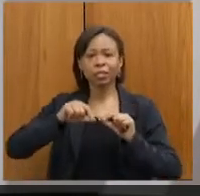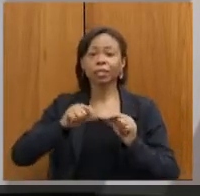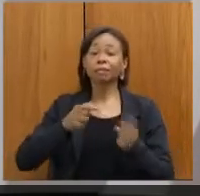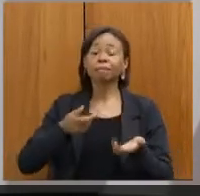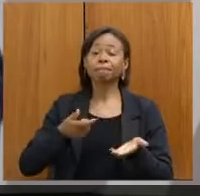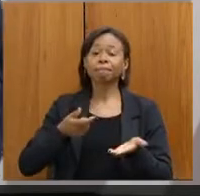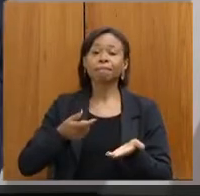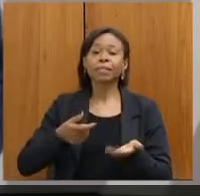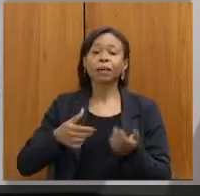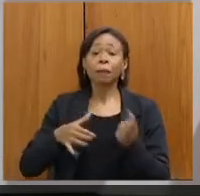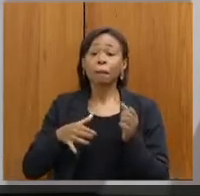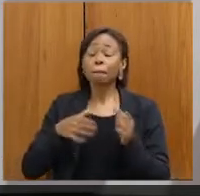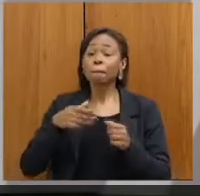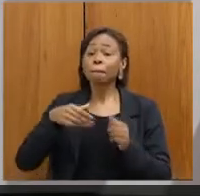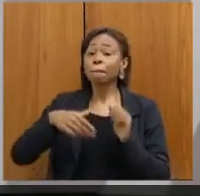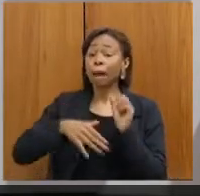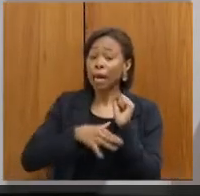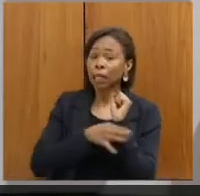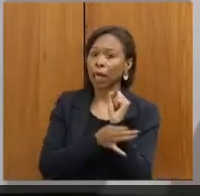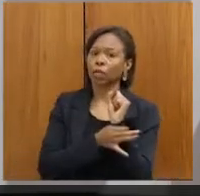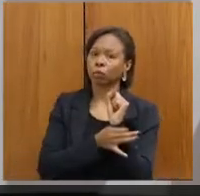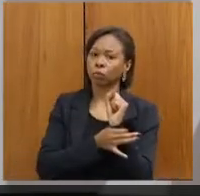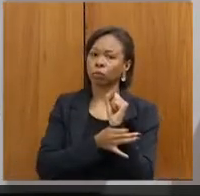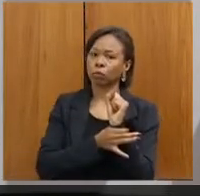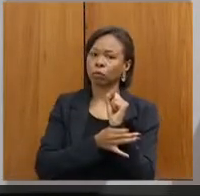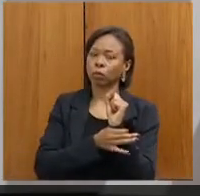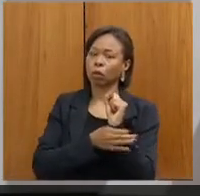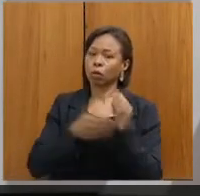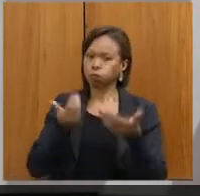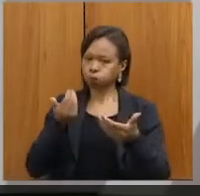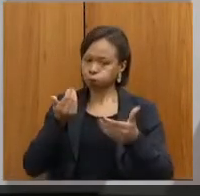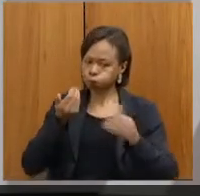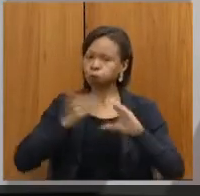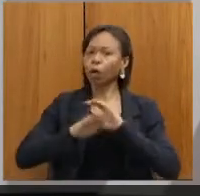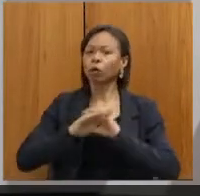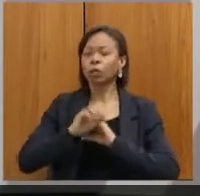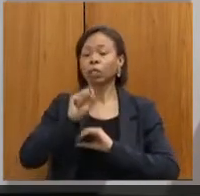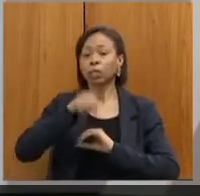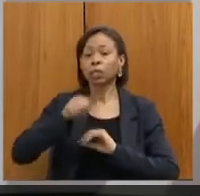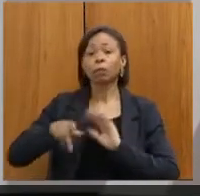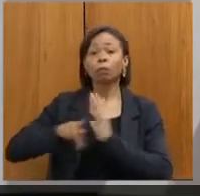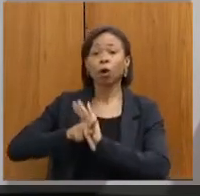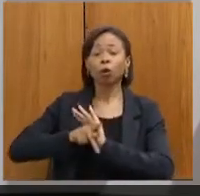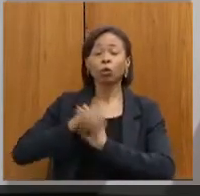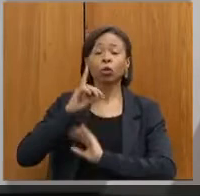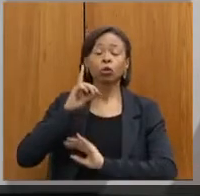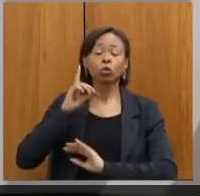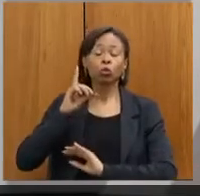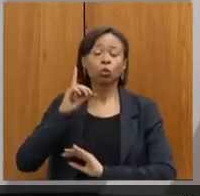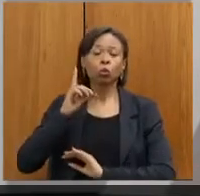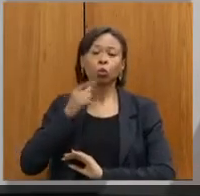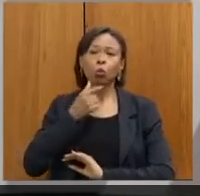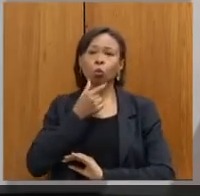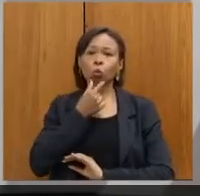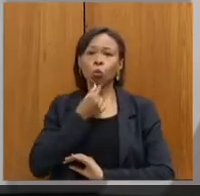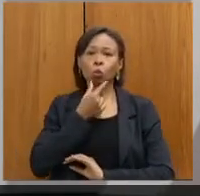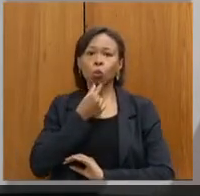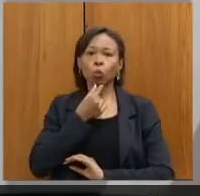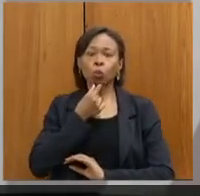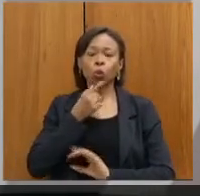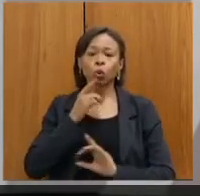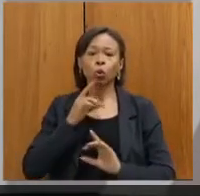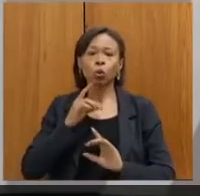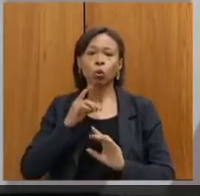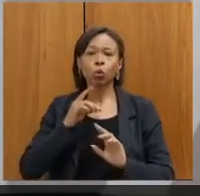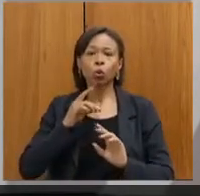mandado de segurança este que foi deferido pelo Desembargador Desembargador